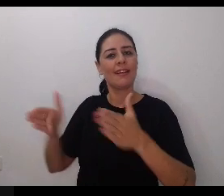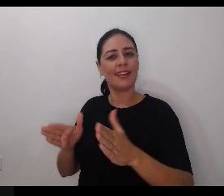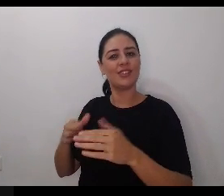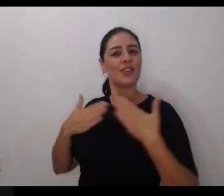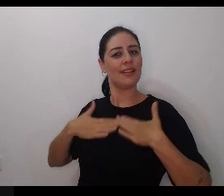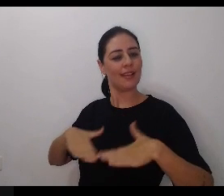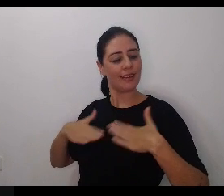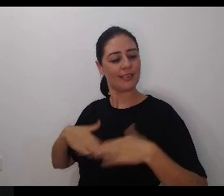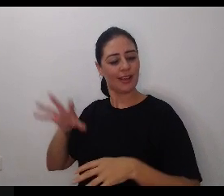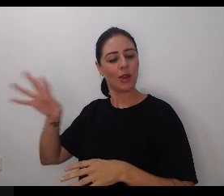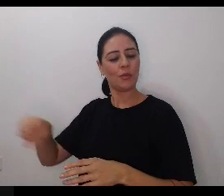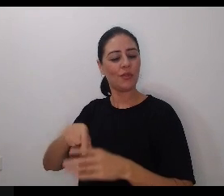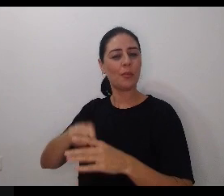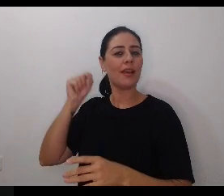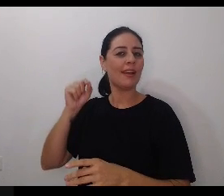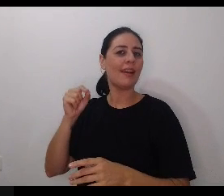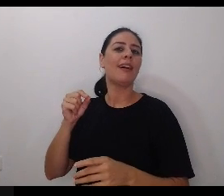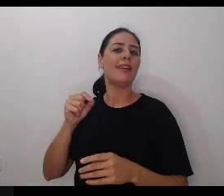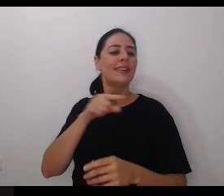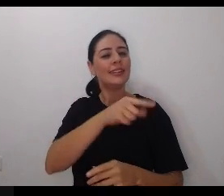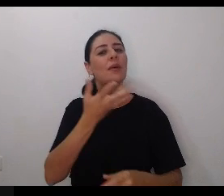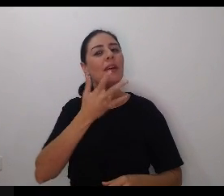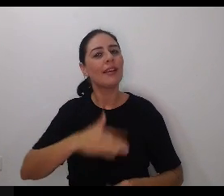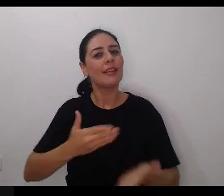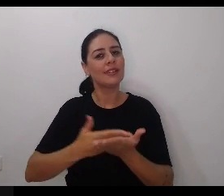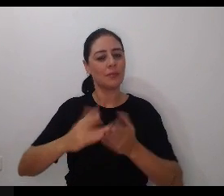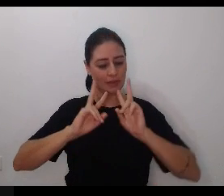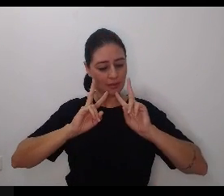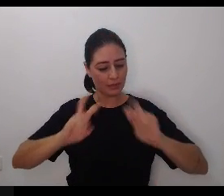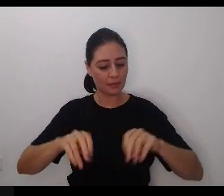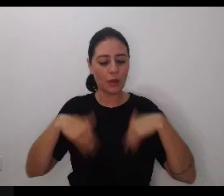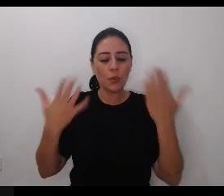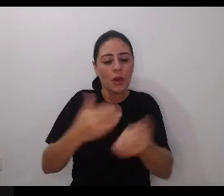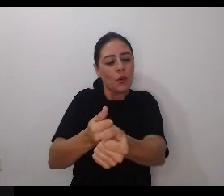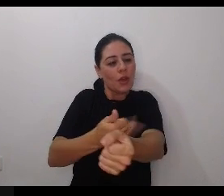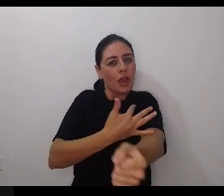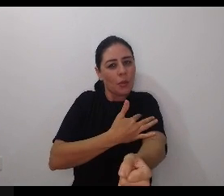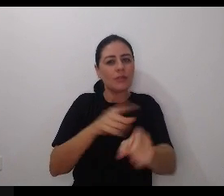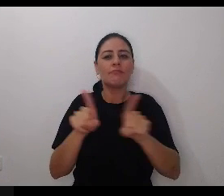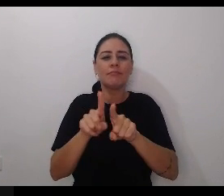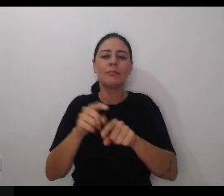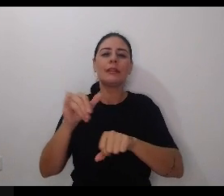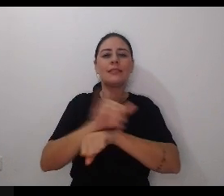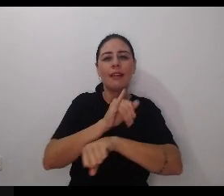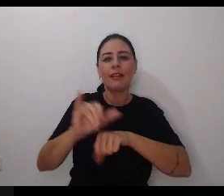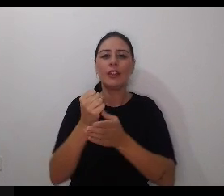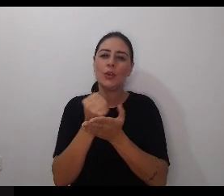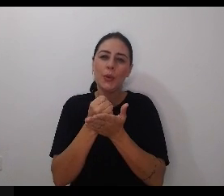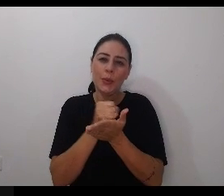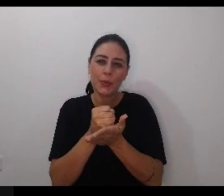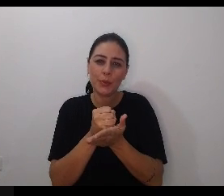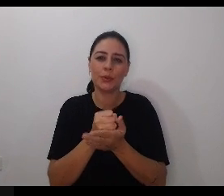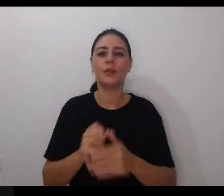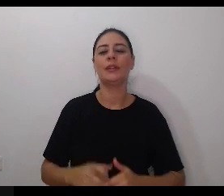vamos respirar, vamos pegar a nossa caixa da calma, e assim a criança vai aprendendo a reconhecer a emoção que ela está